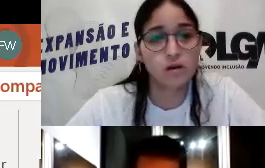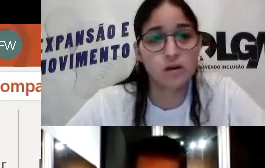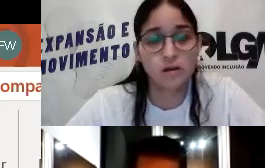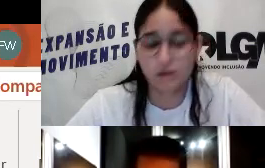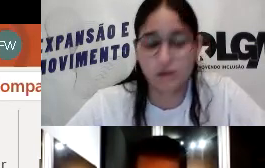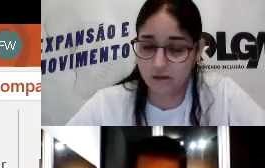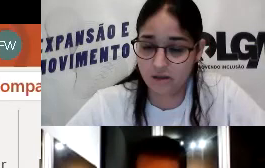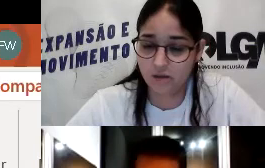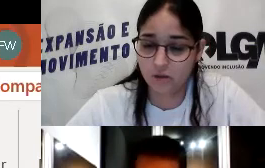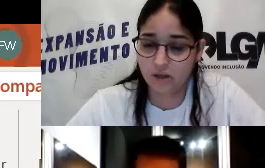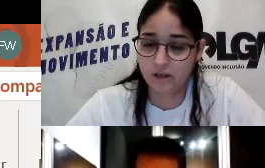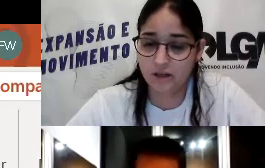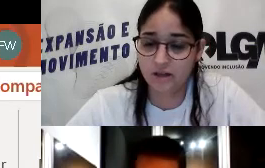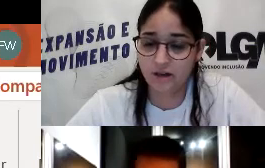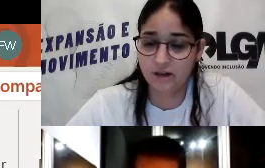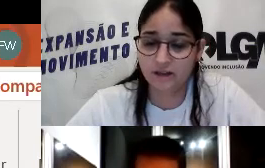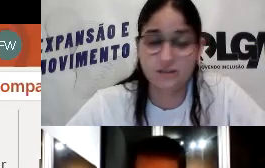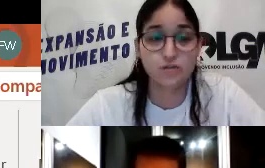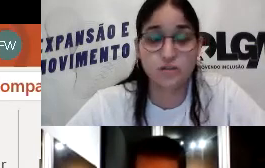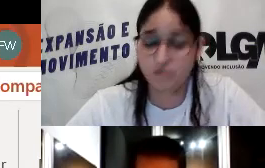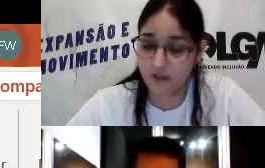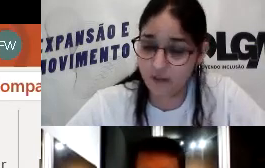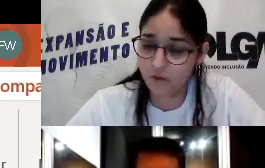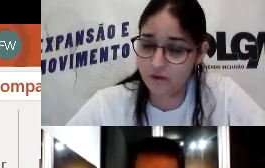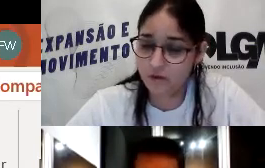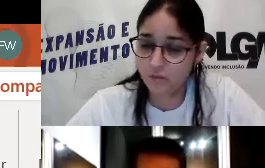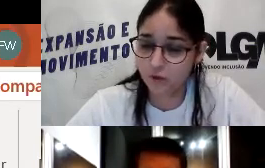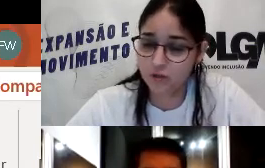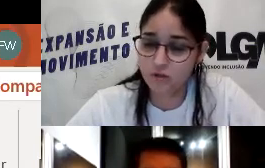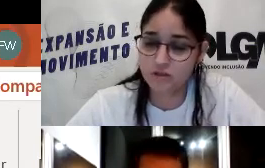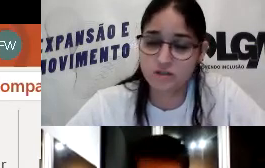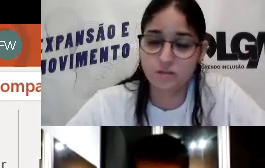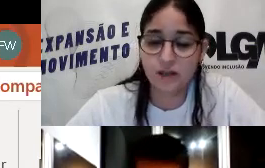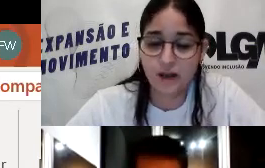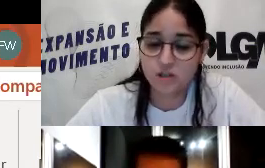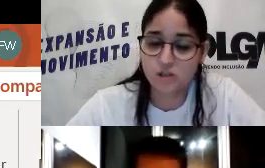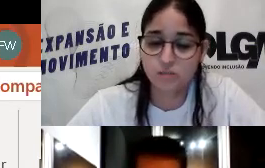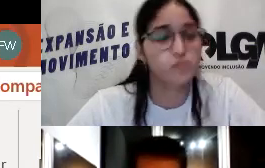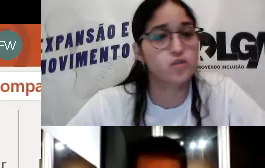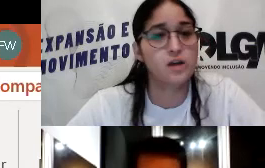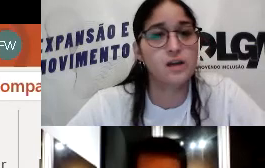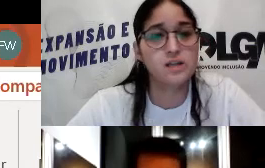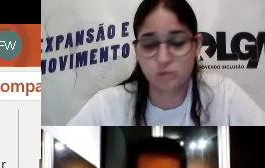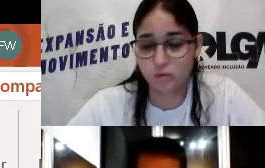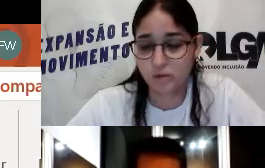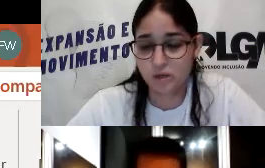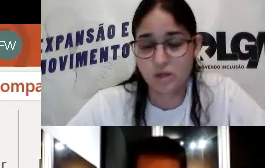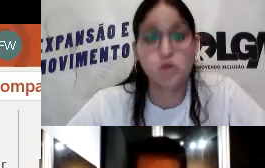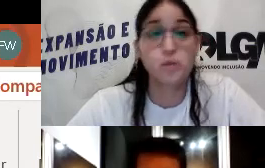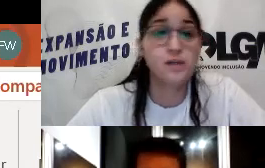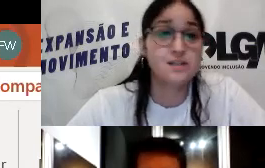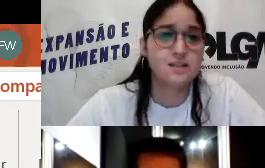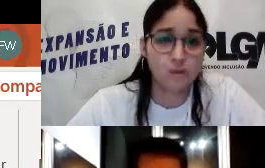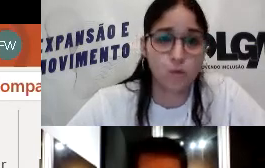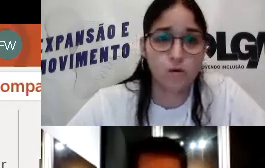melhor. Eu queria agradecer você, Fábio, por toda a sua sensibilidade, profissionalismo